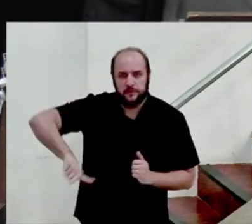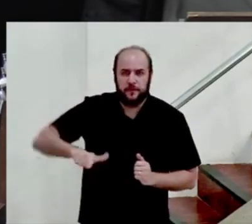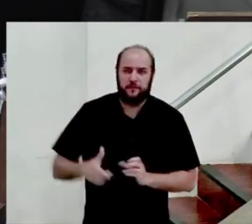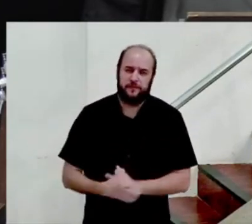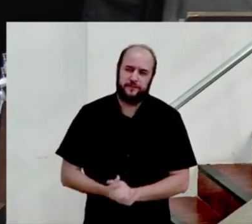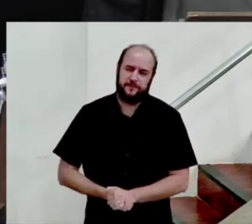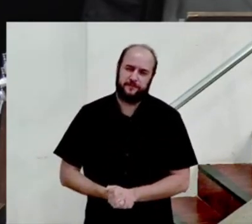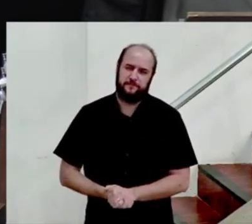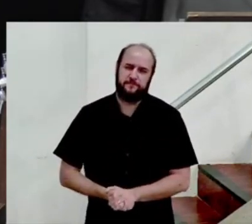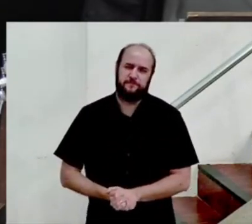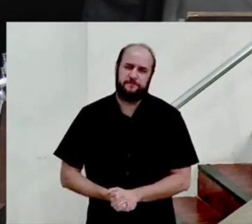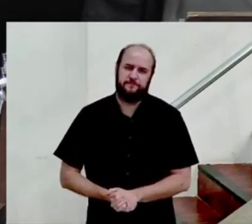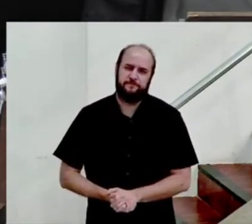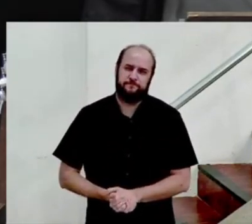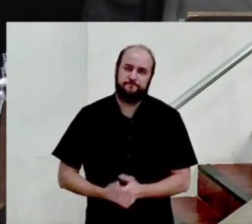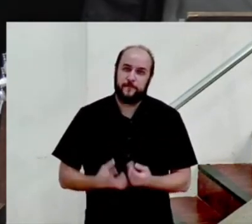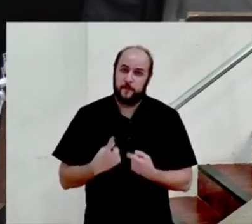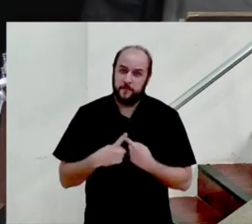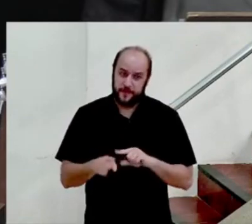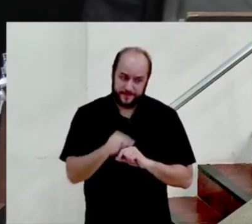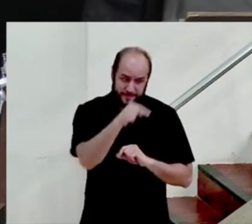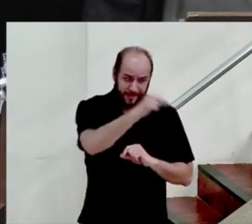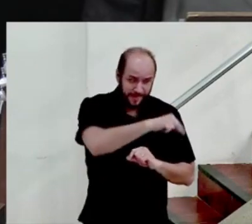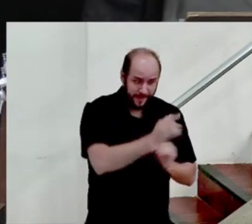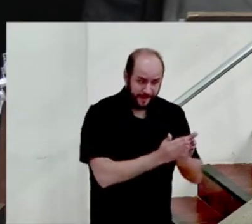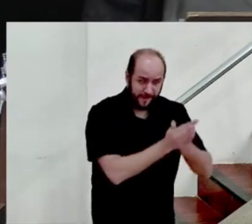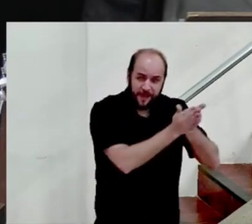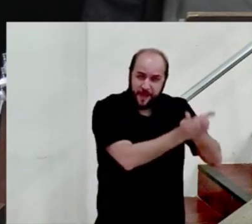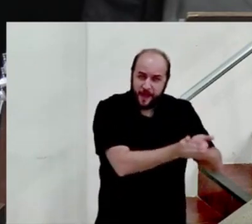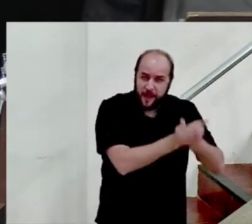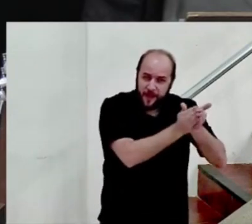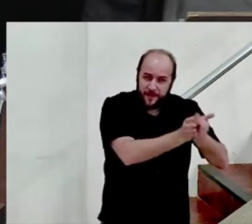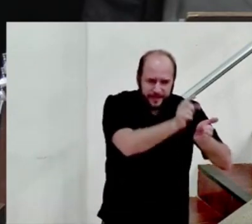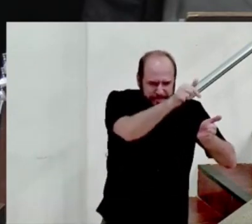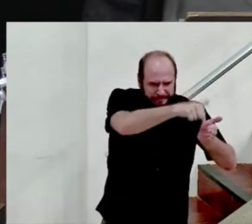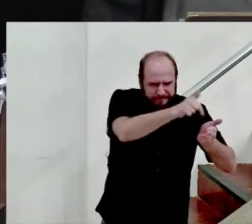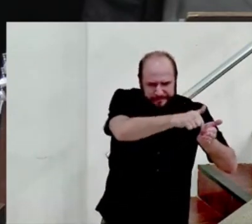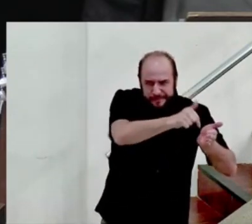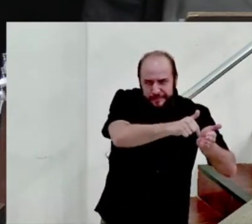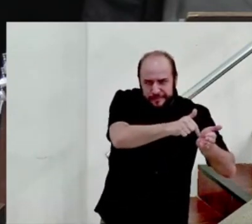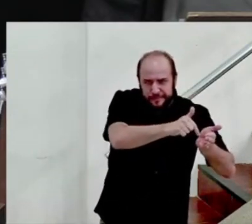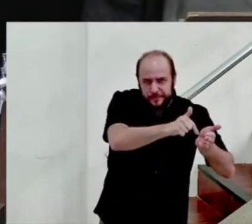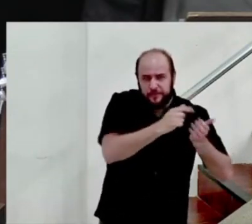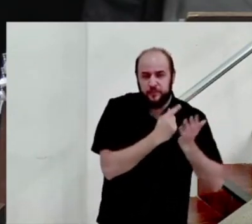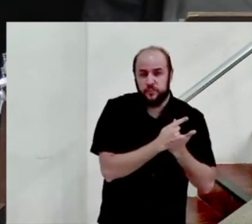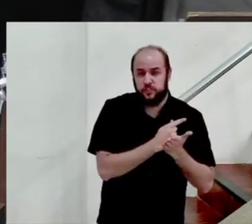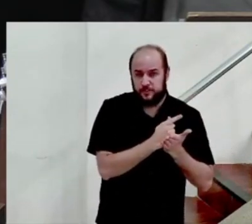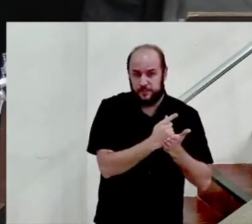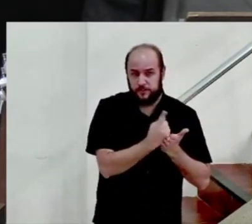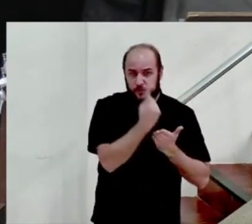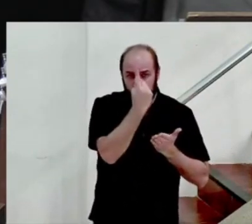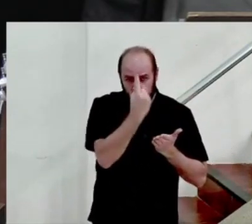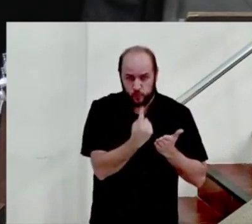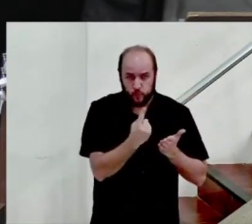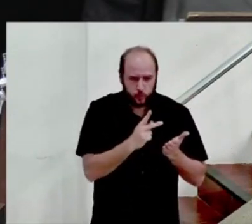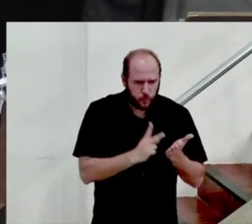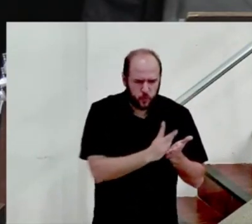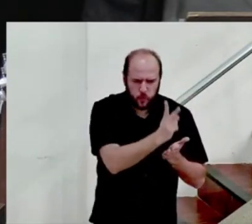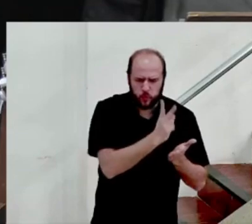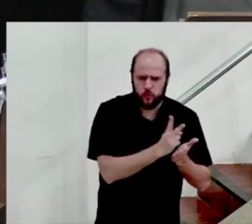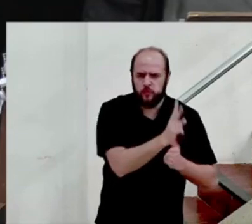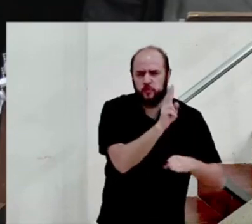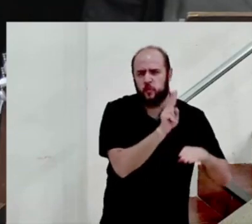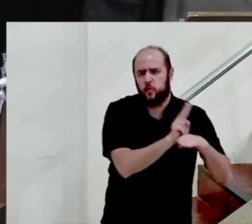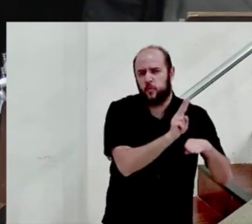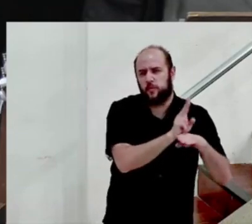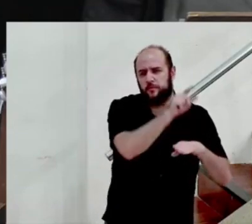vazia. Mas dentro da arca, o restante de Gênesis 1 está claramente